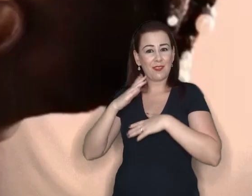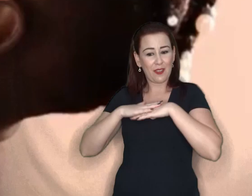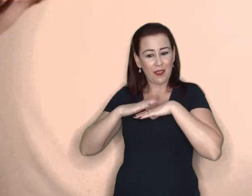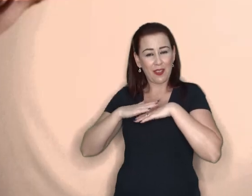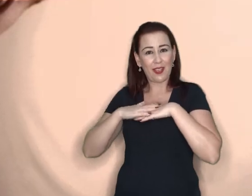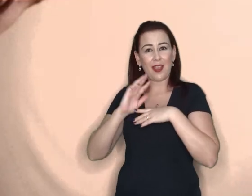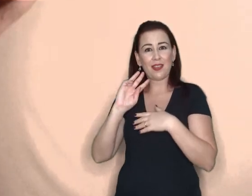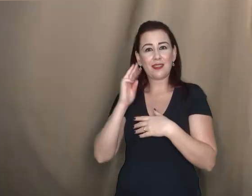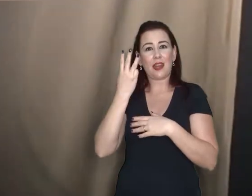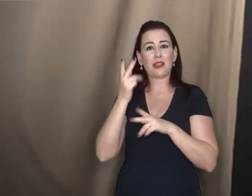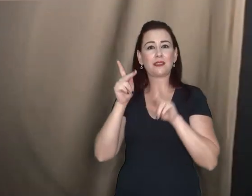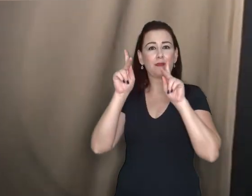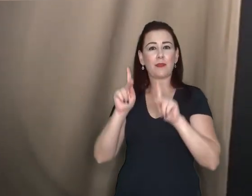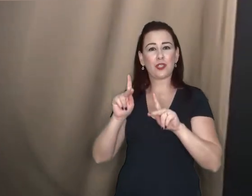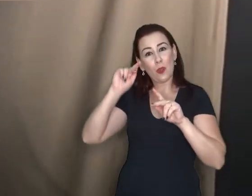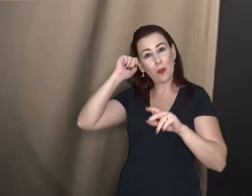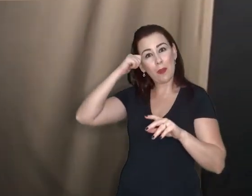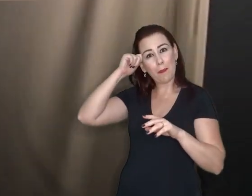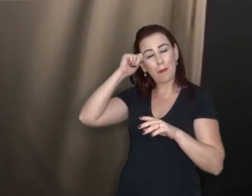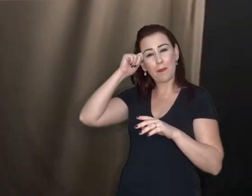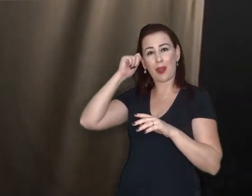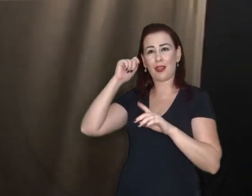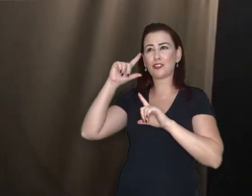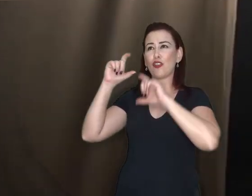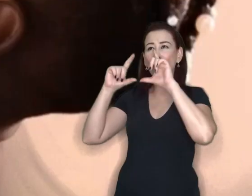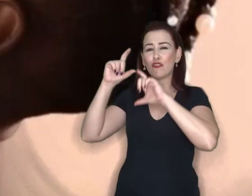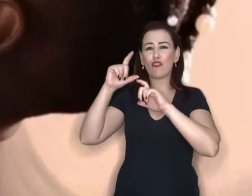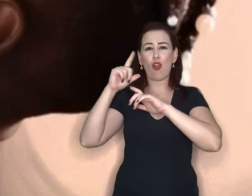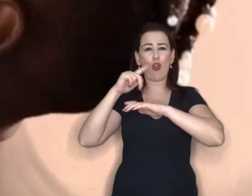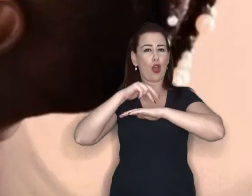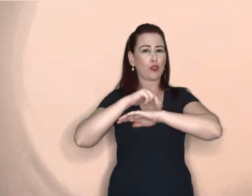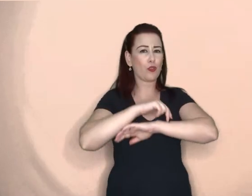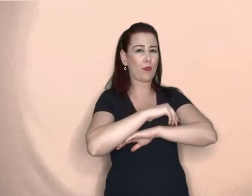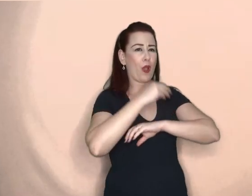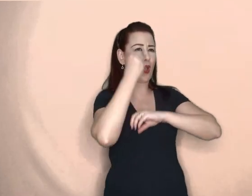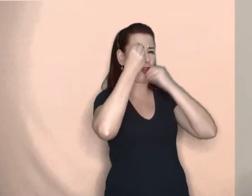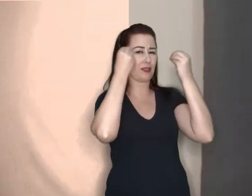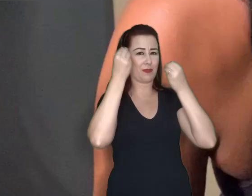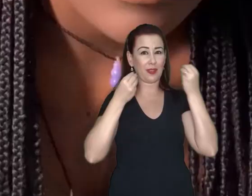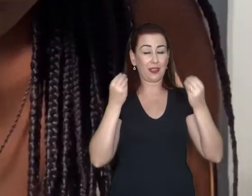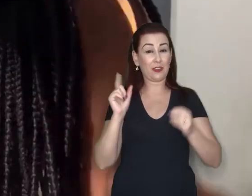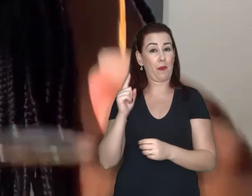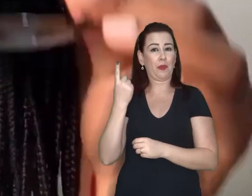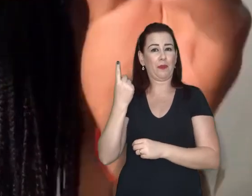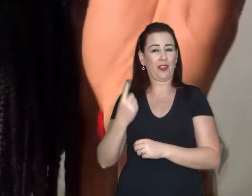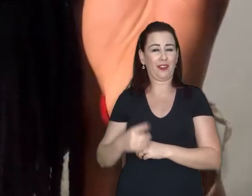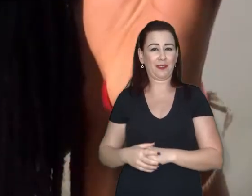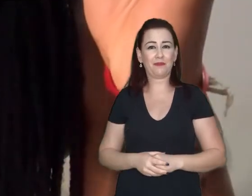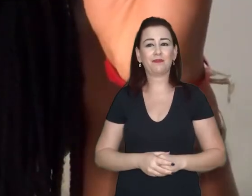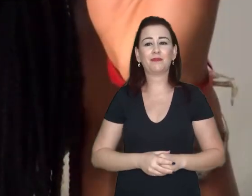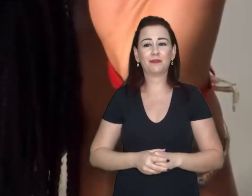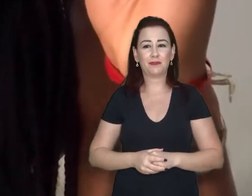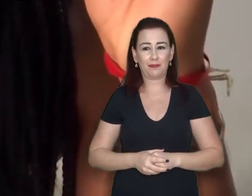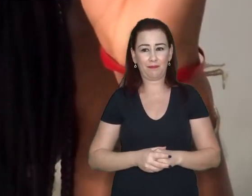como produção, três pessoas pretas por trás daquilo.